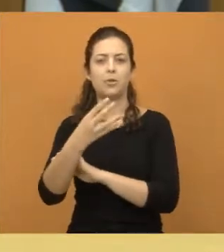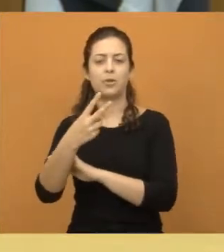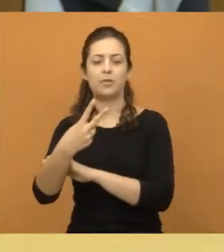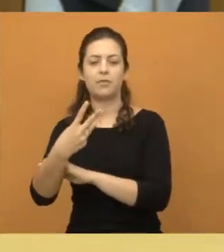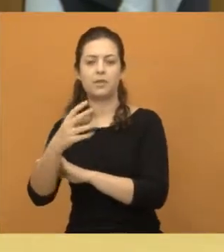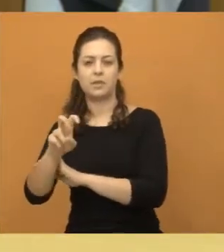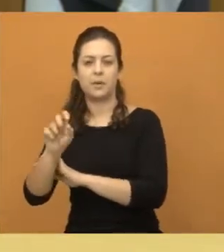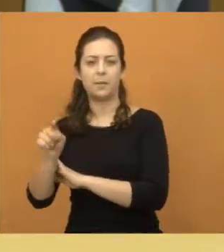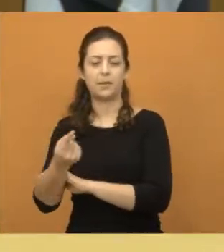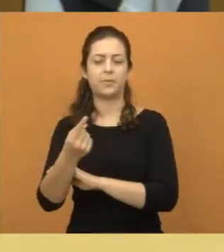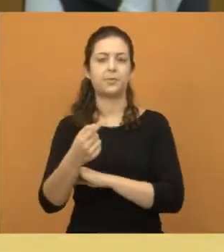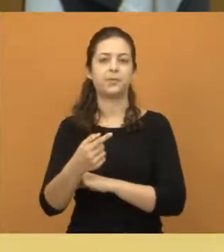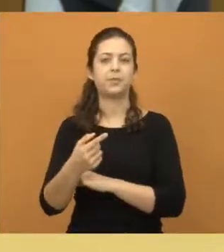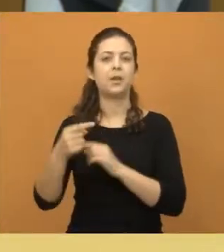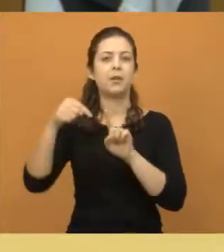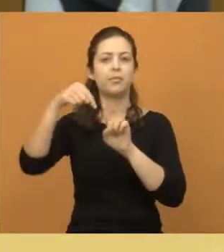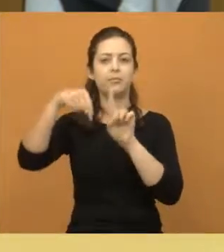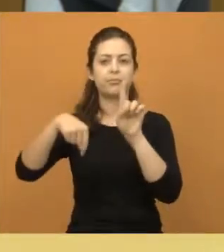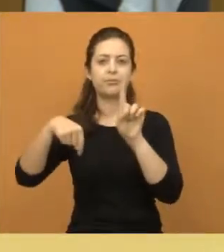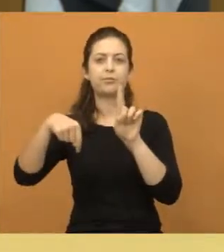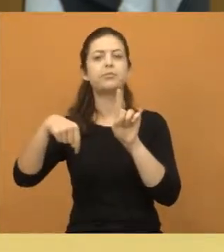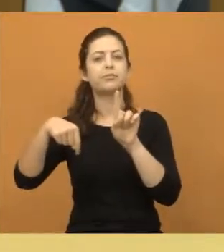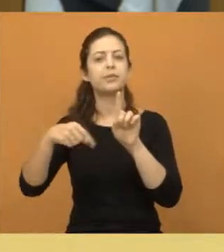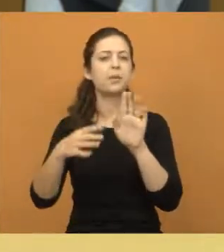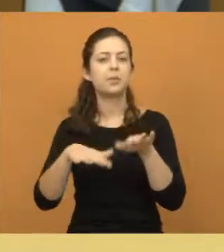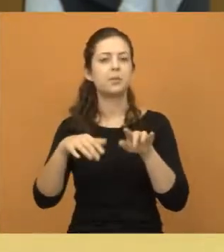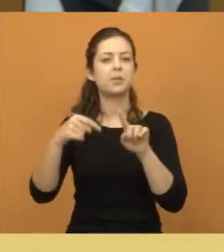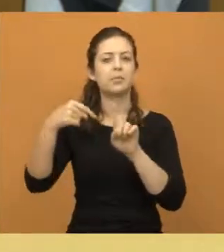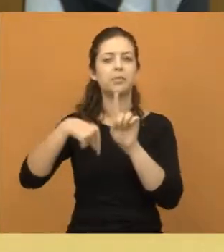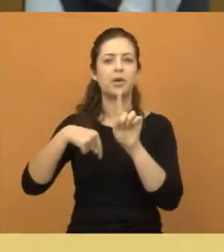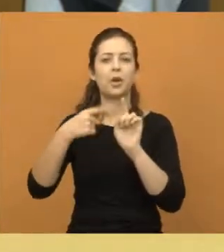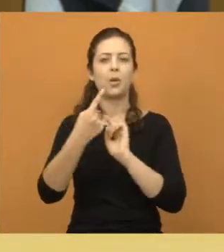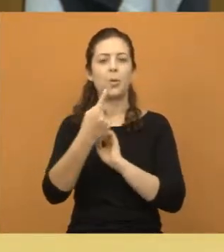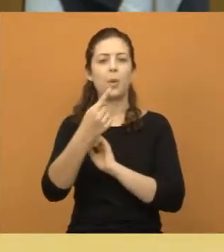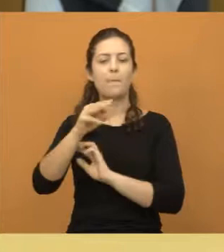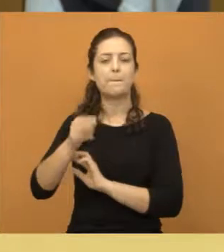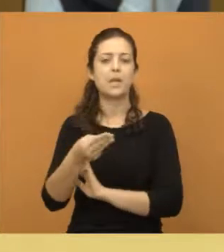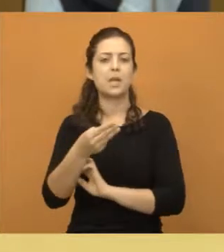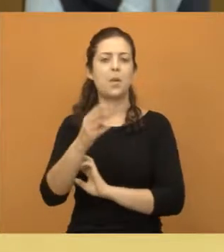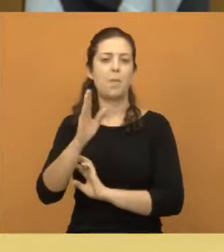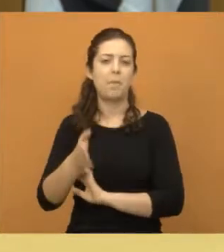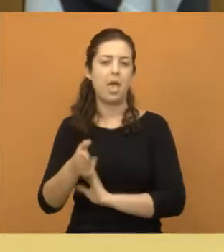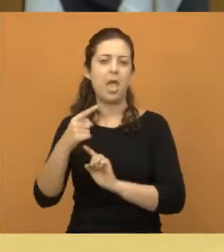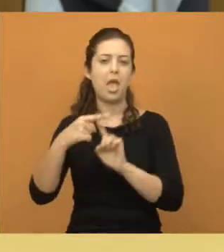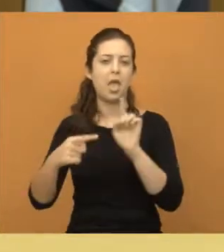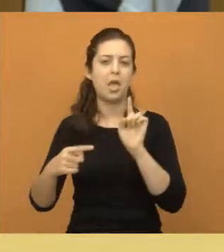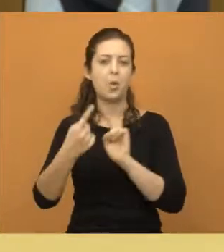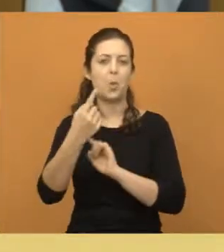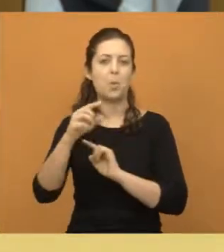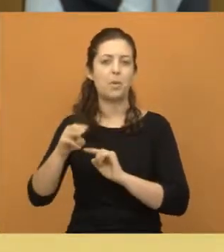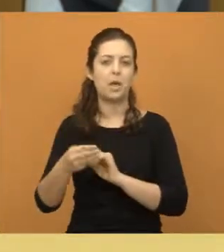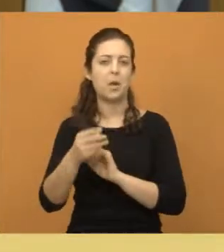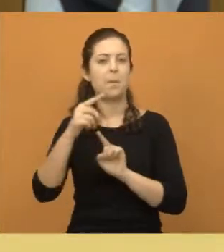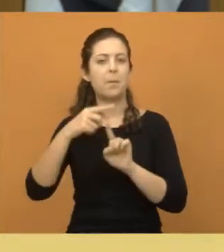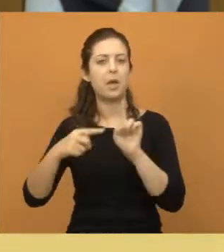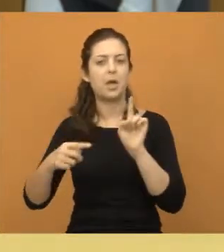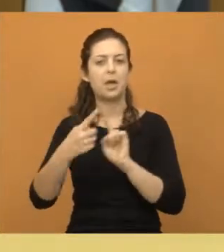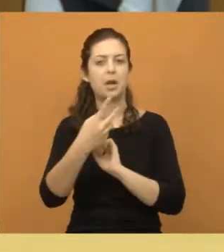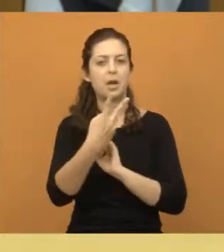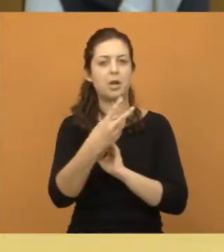525.425.000, ou seja, caiu aí por volta de R$ 1,5 milhão em 2016.